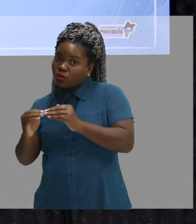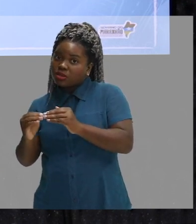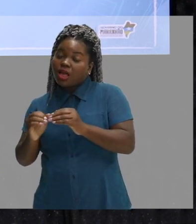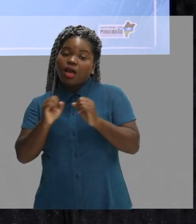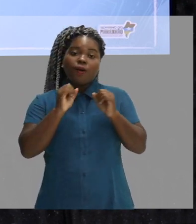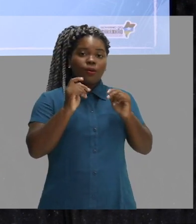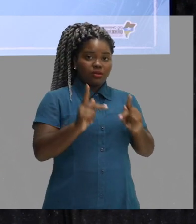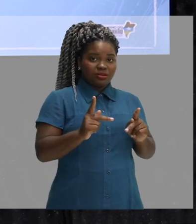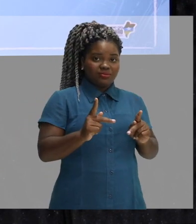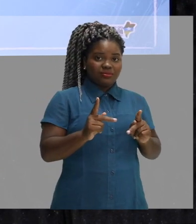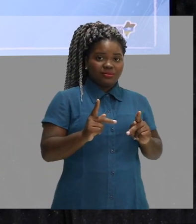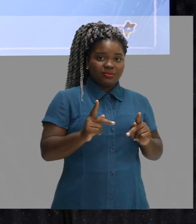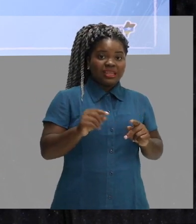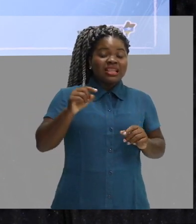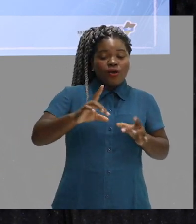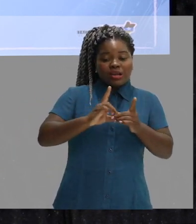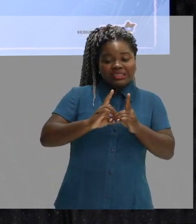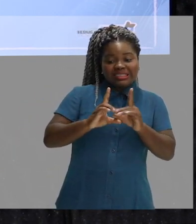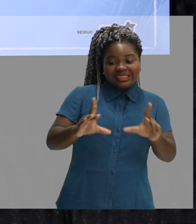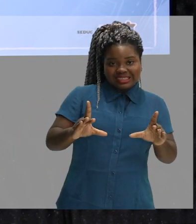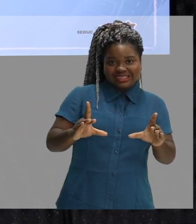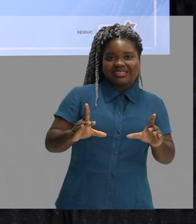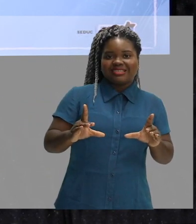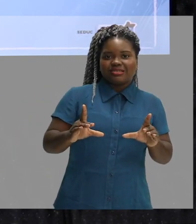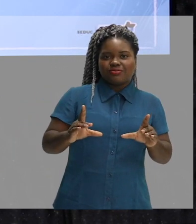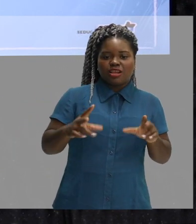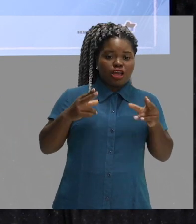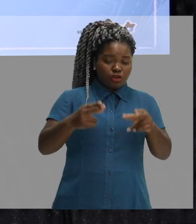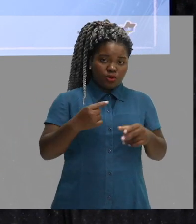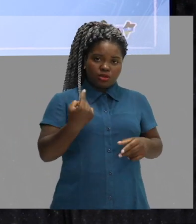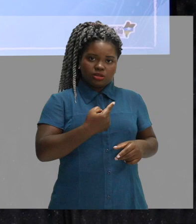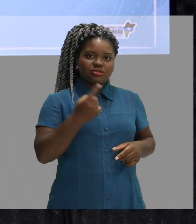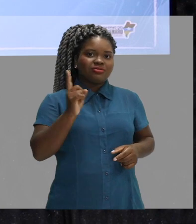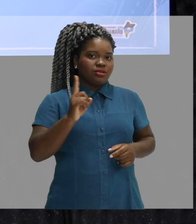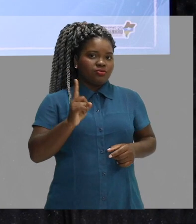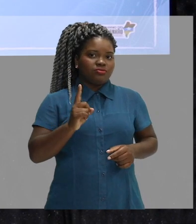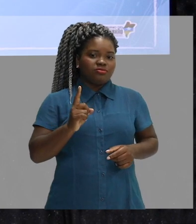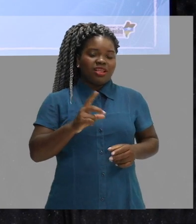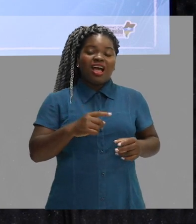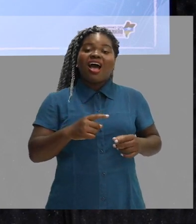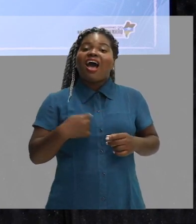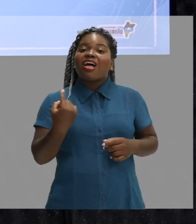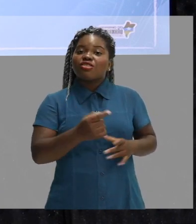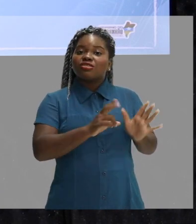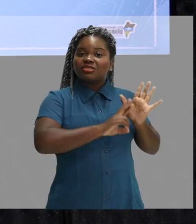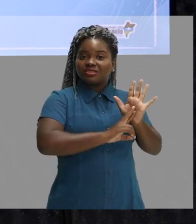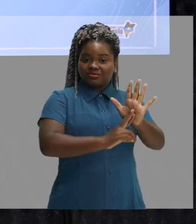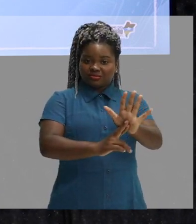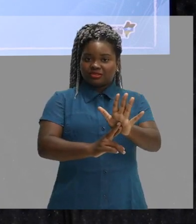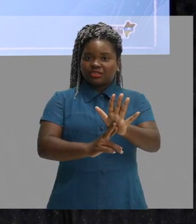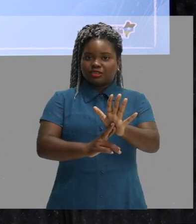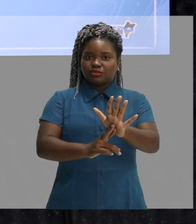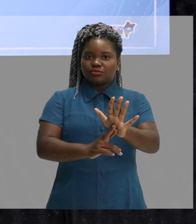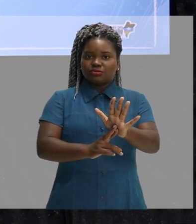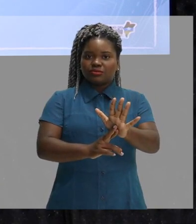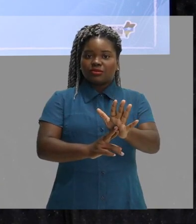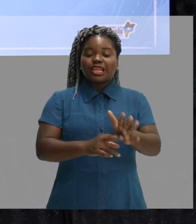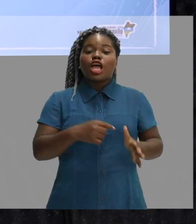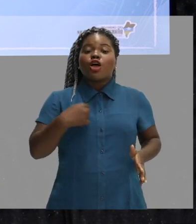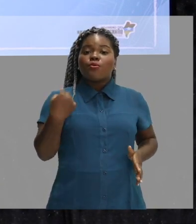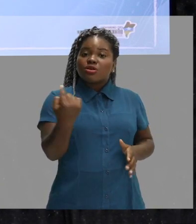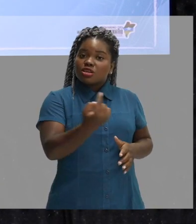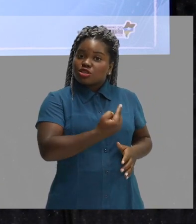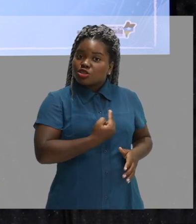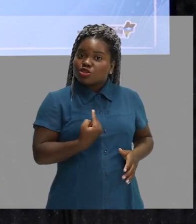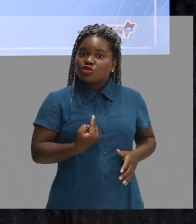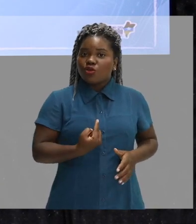democracia não é igual à nossa, porque a nossa é representativa. A gente elege os representantes e eles tomam a decisão